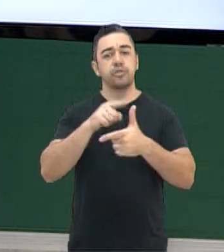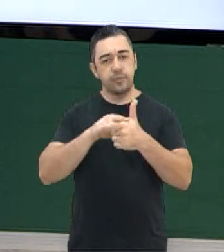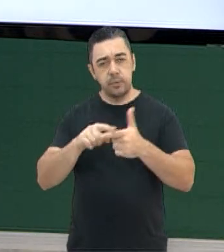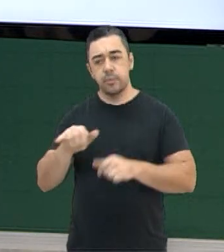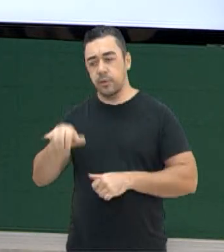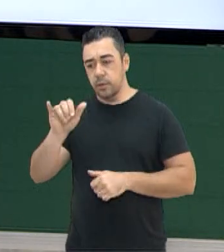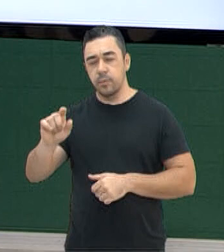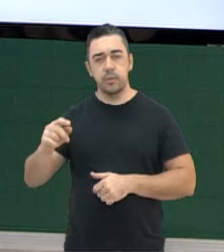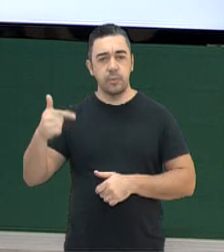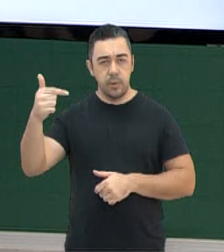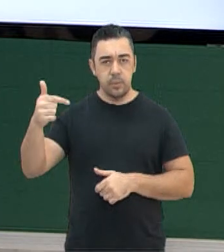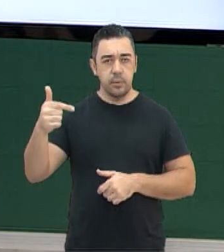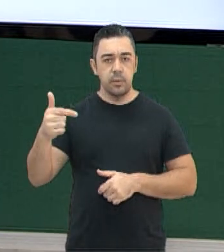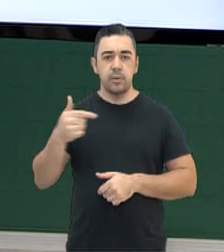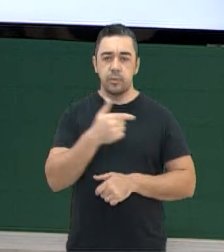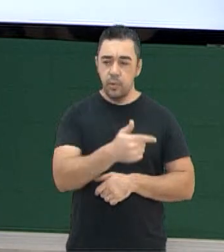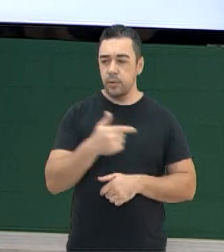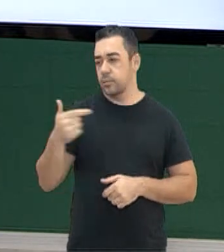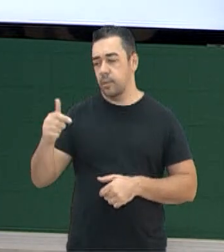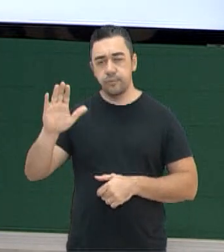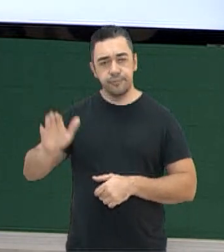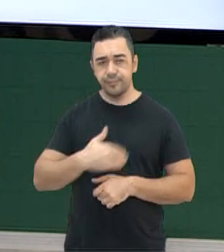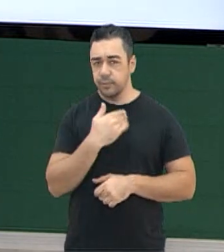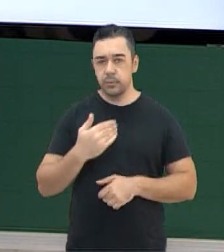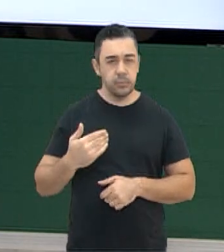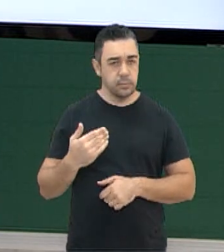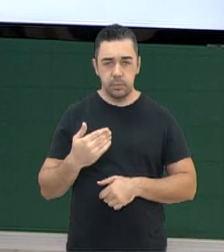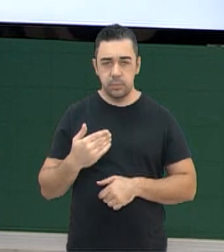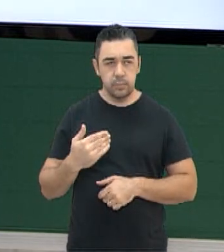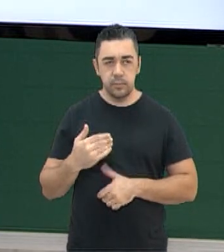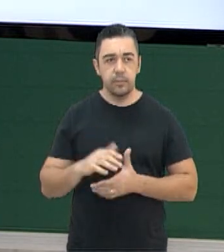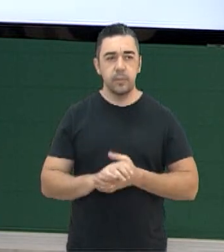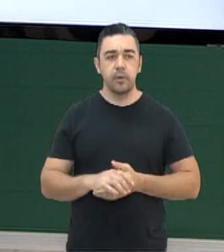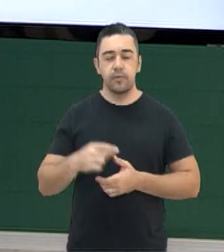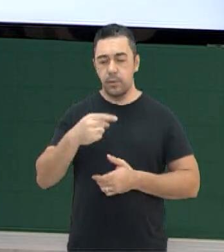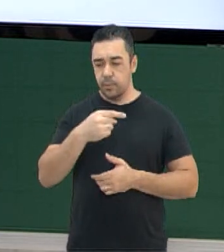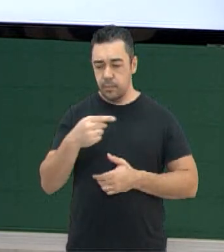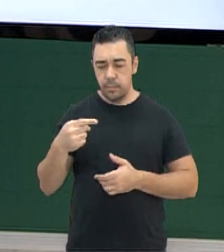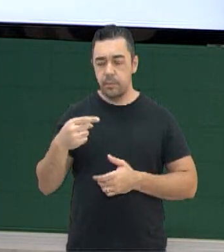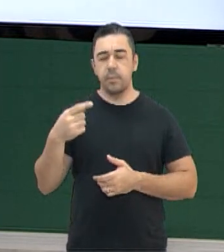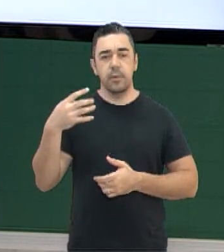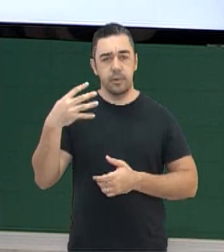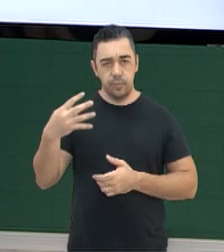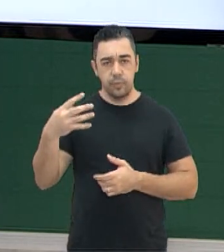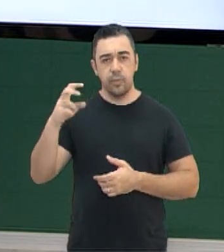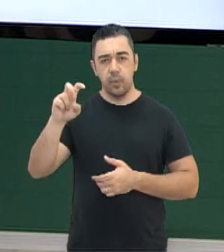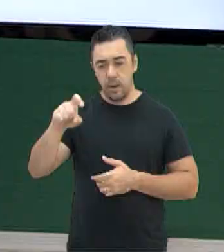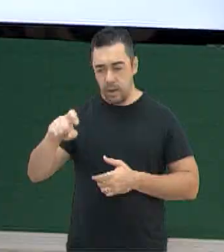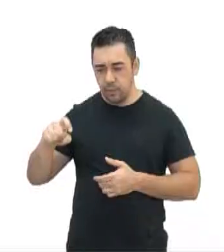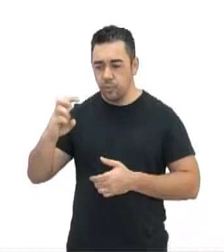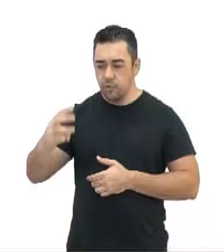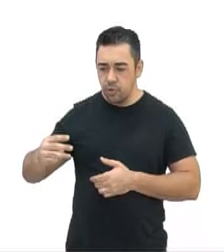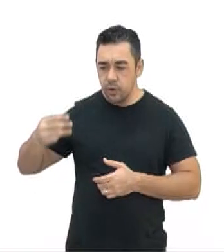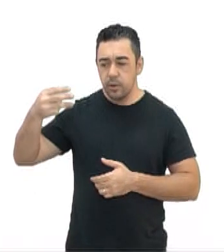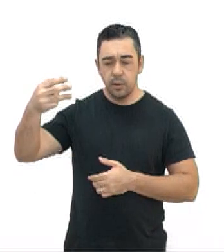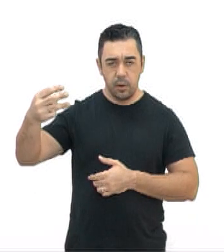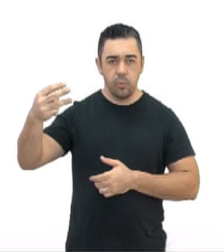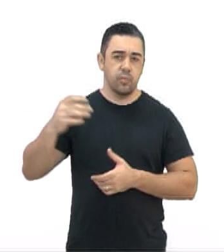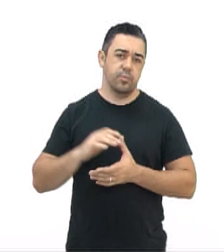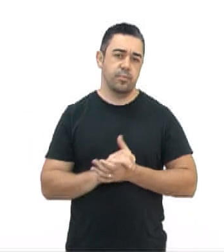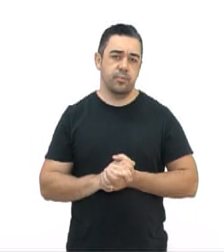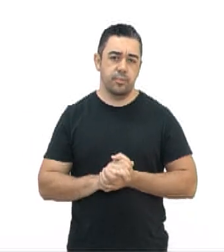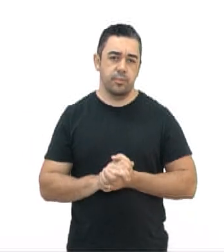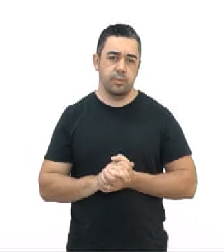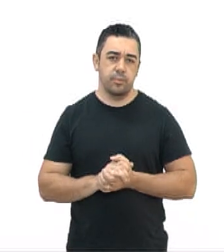ao quadrado, 2 menos 2, 0, cai fora o y. Resposta, menos 4x